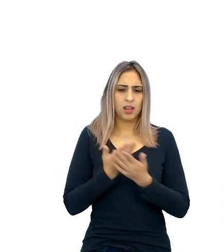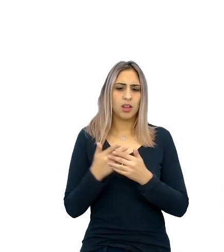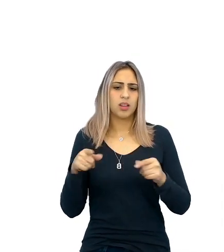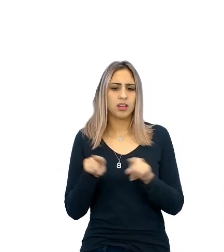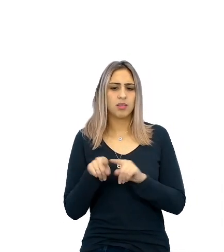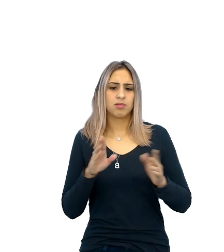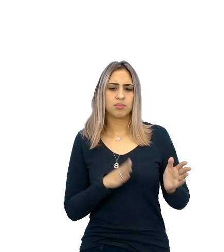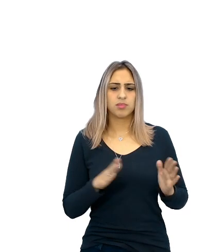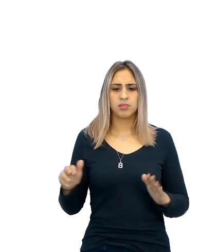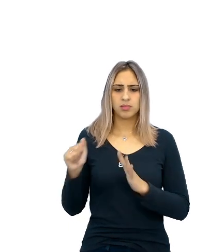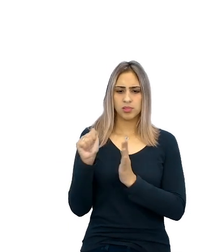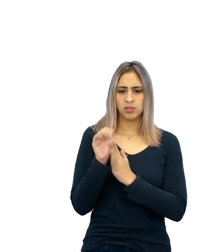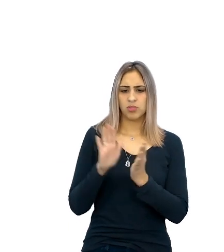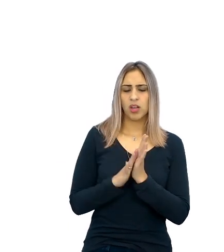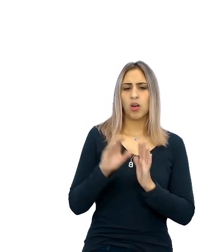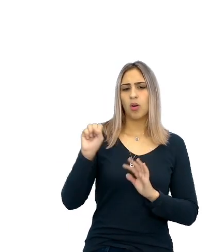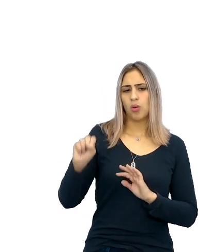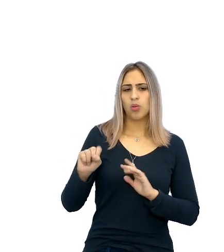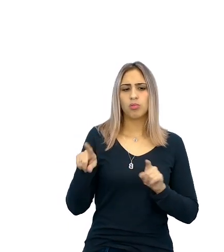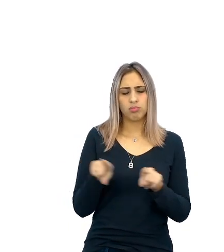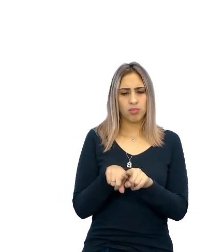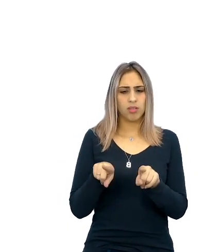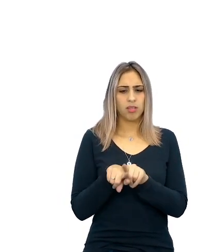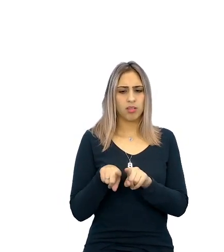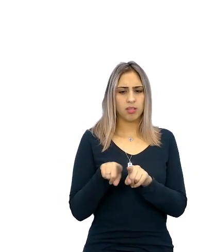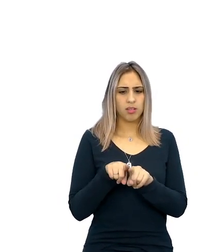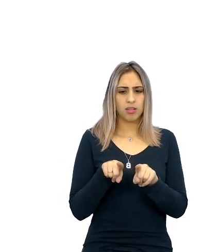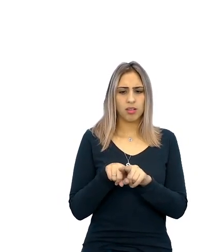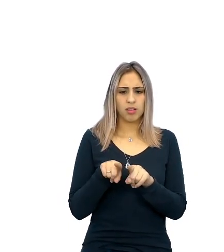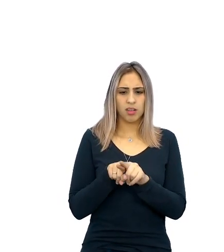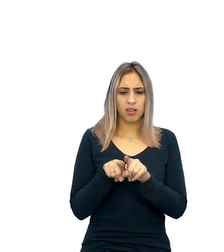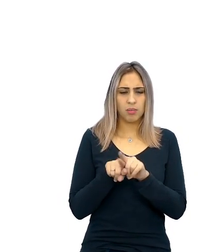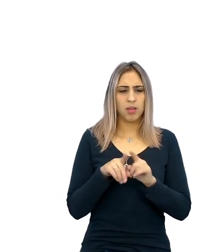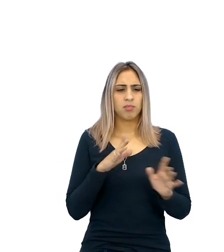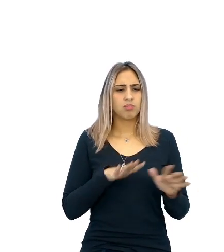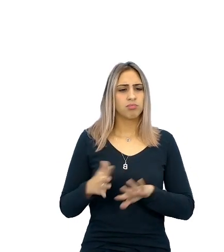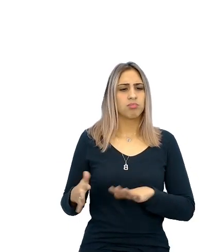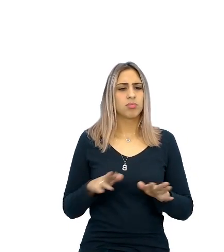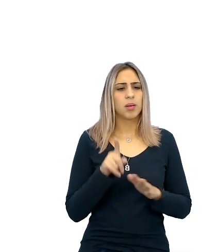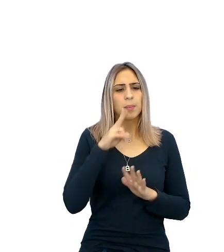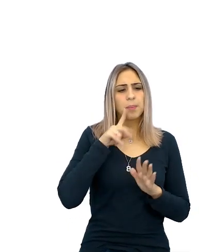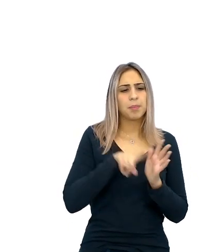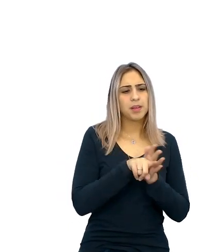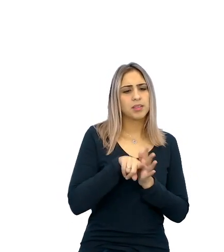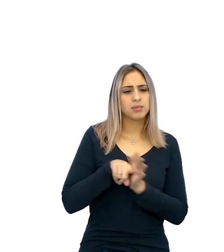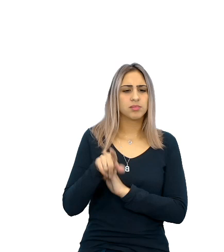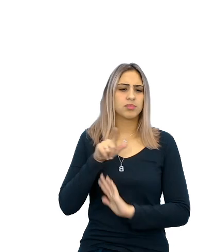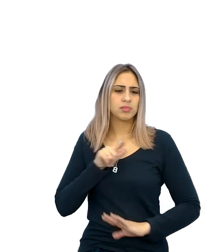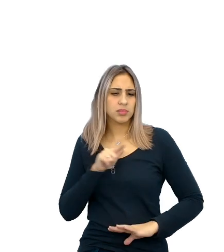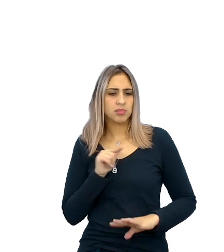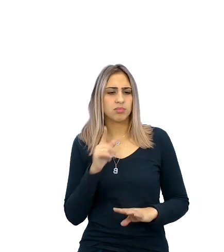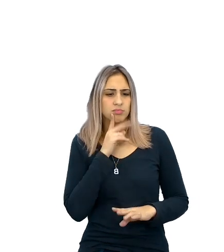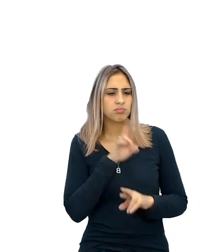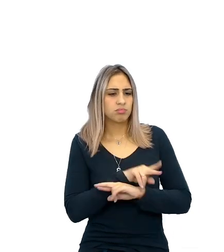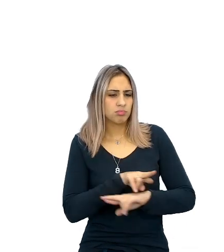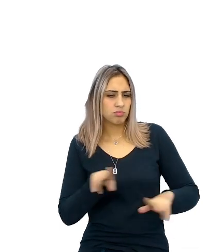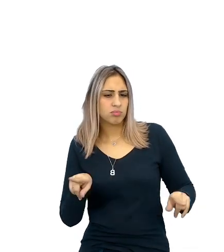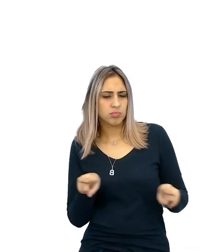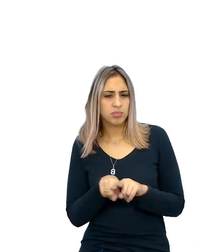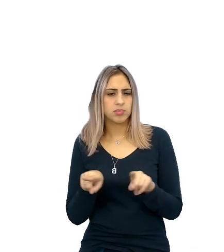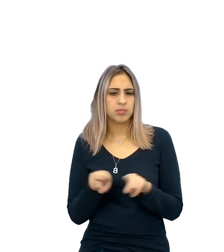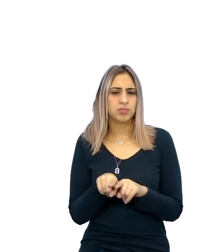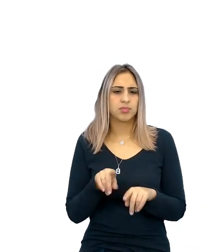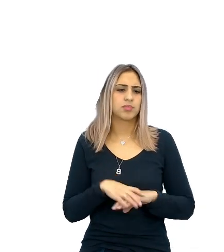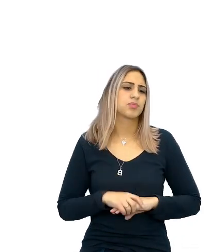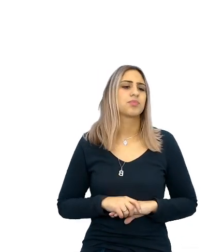também da sequência atividades 8, também há um movimento, né, relativo a pesquisar termos desconhecidos presentes